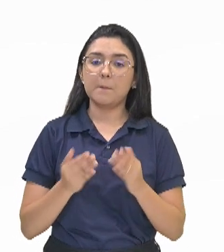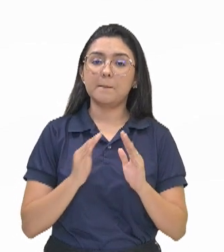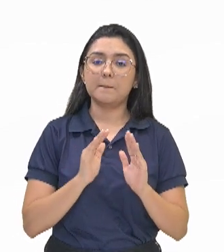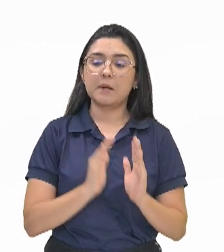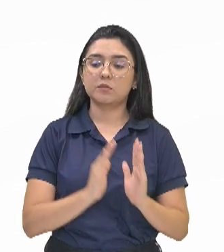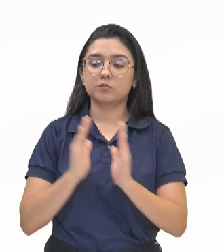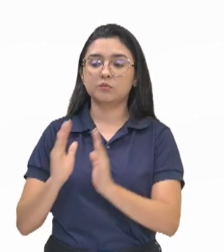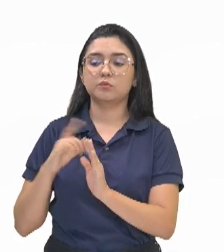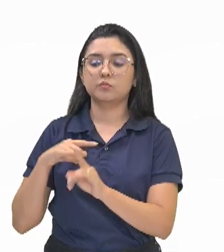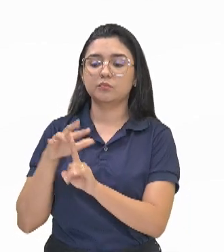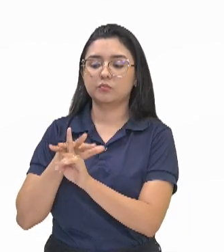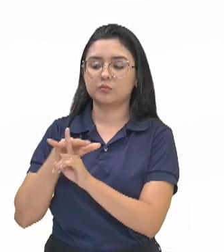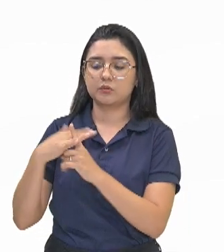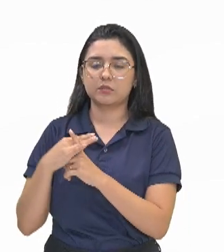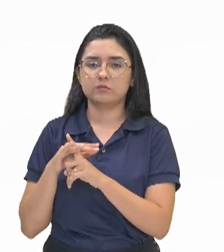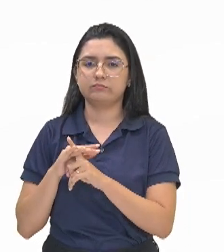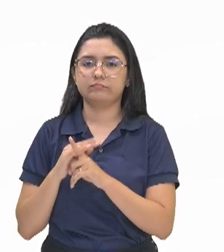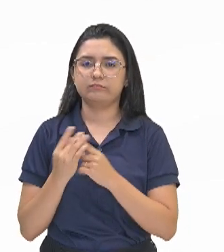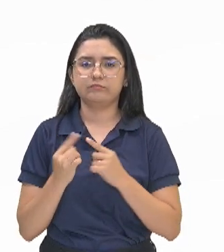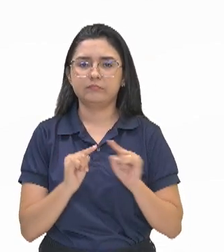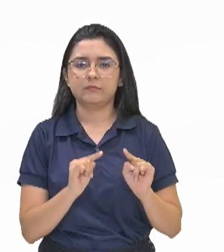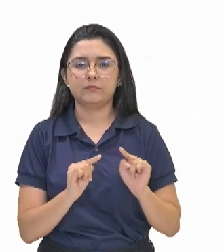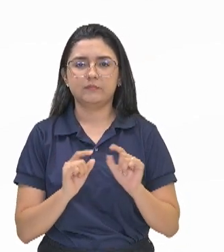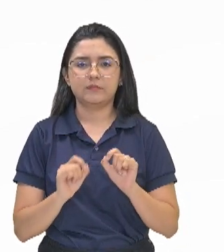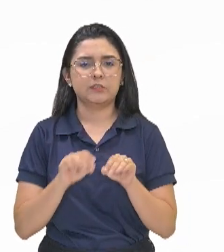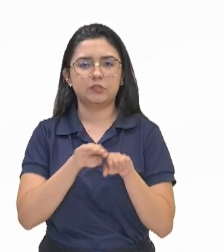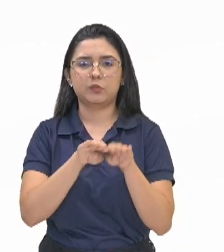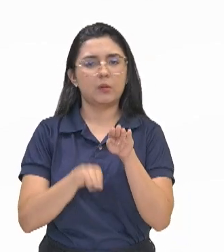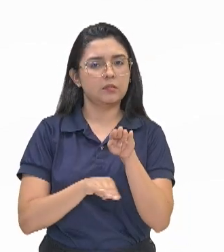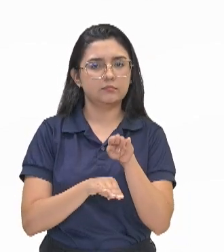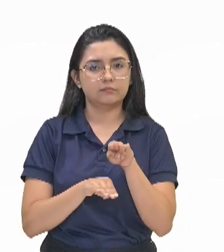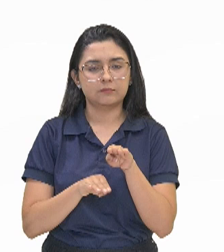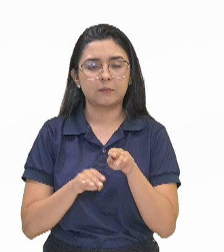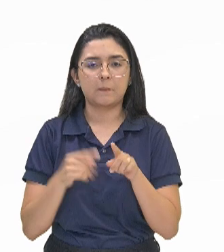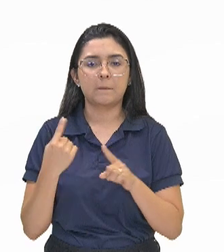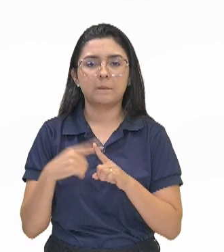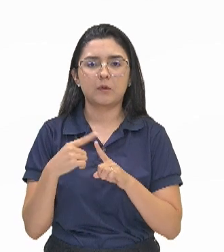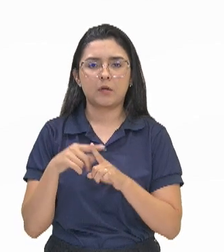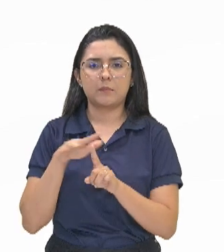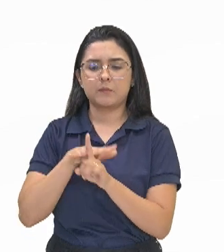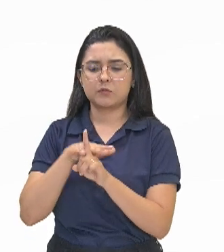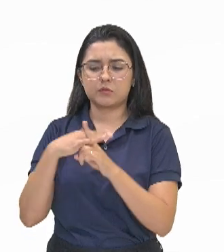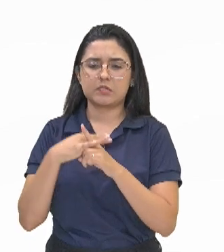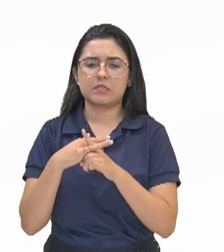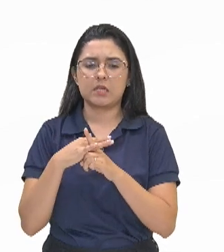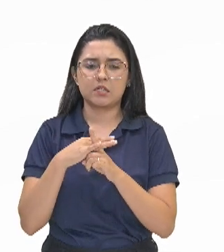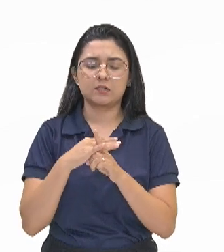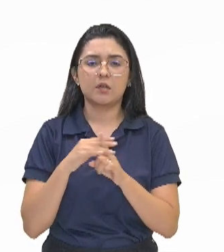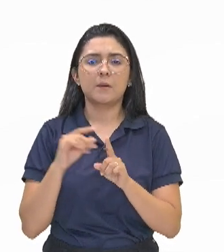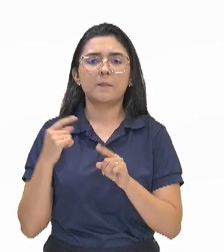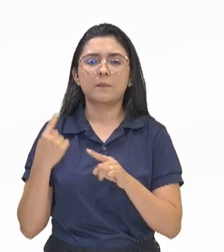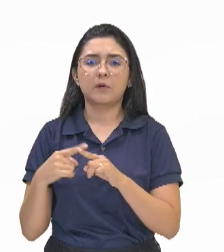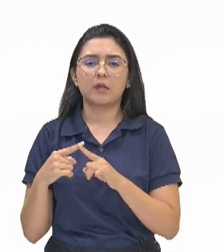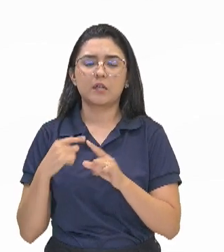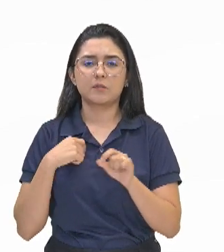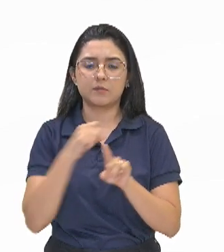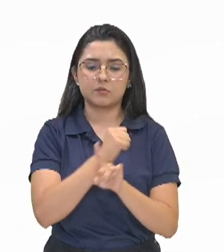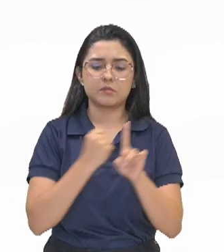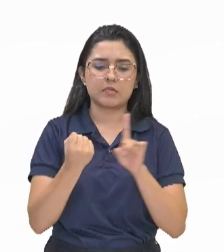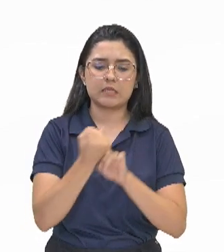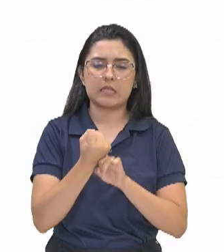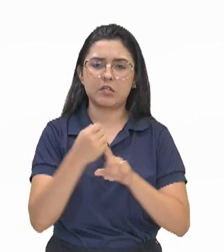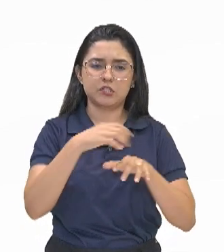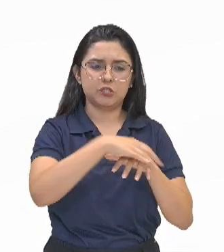ele veio então combater essas desigualdades, porque é uma sociedade dividida em classes, onde tem ricos, muito